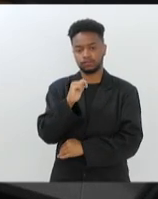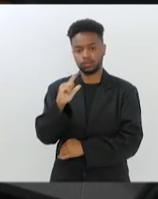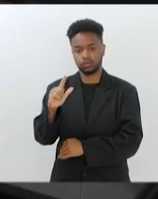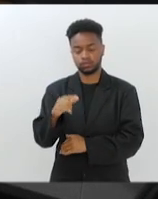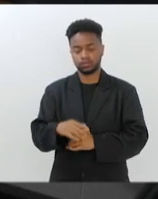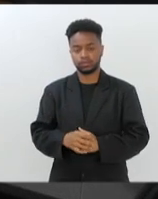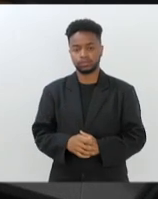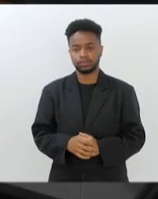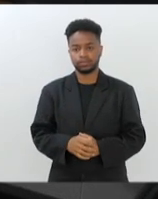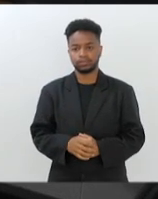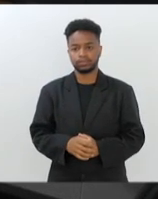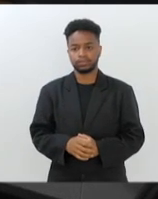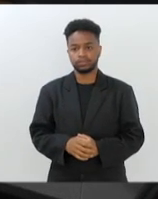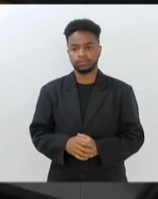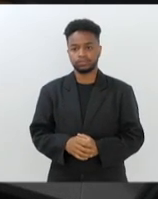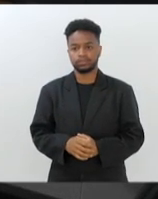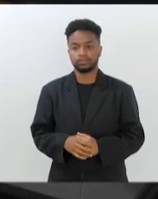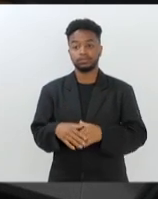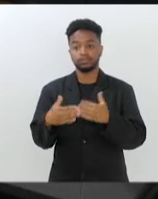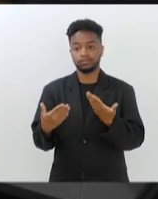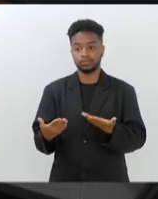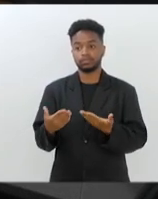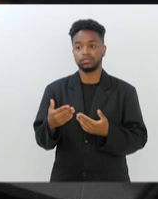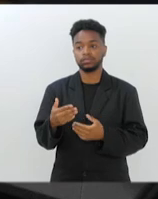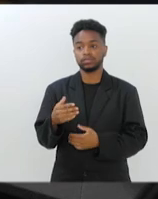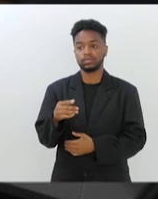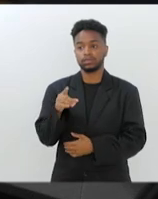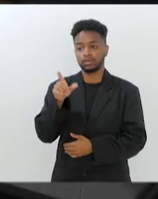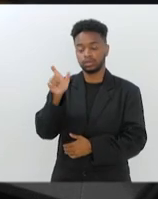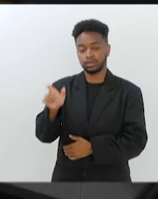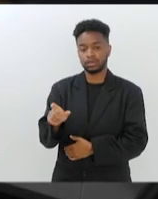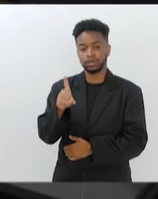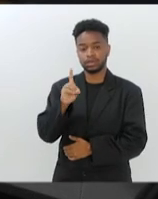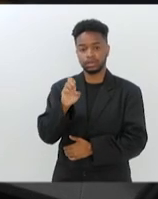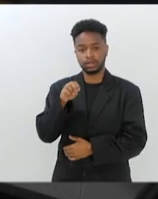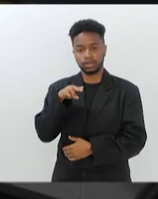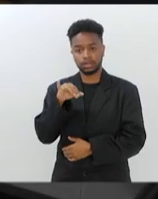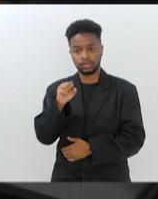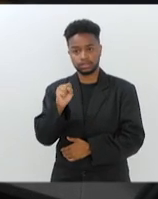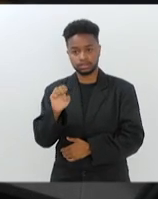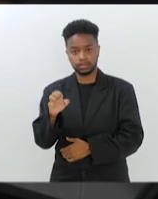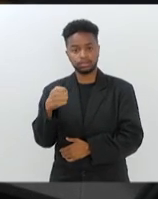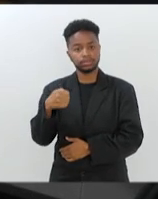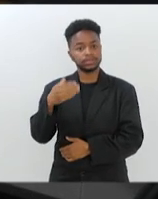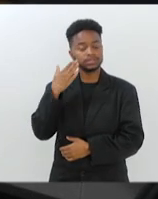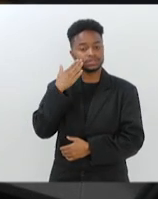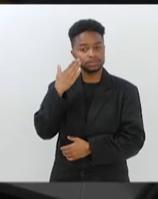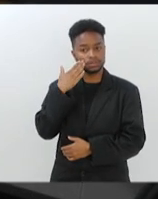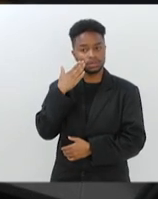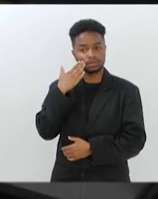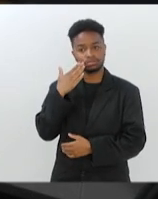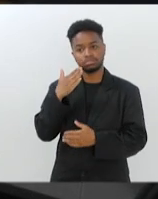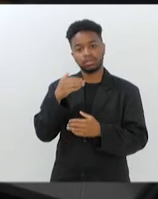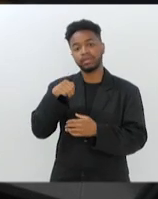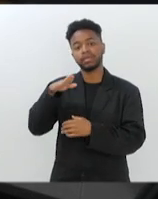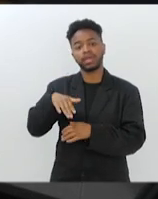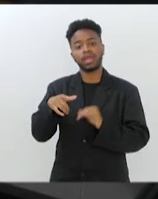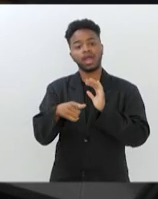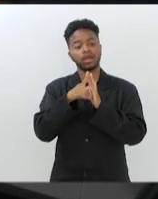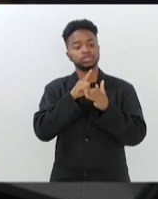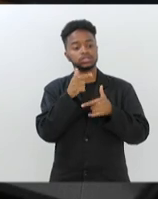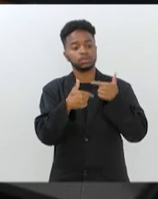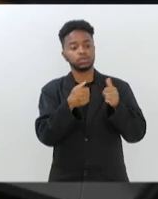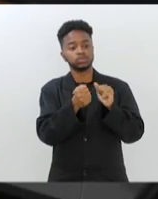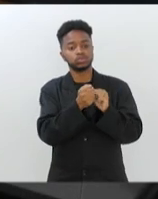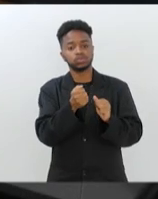Civil talvez a senora Denise saiba depois quando questionada Quem foi o antecessor do Senor iG Marques e quem